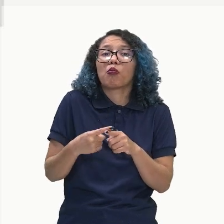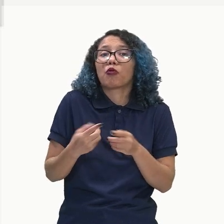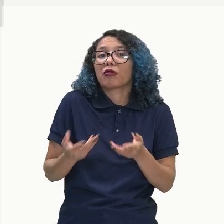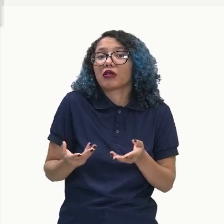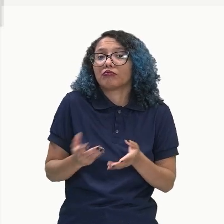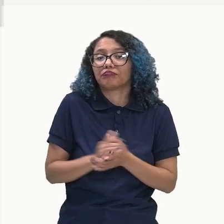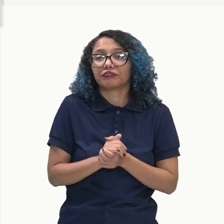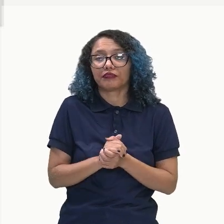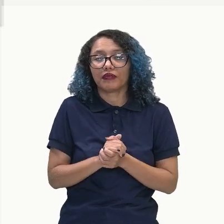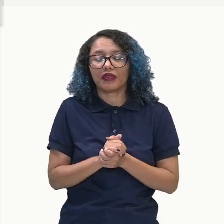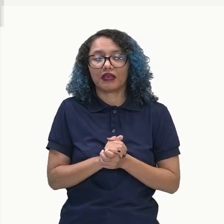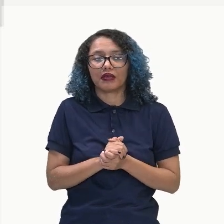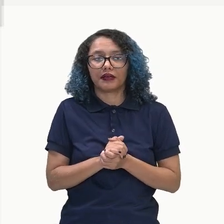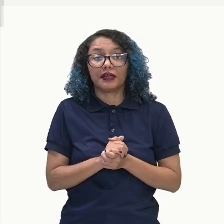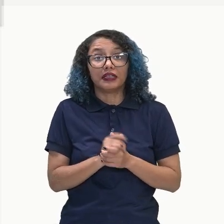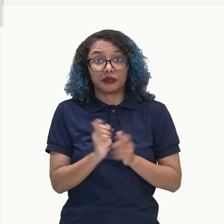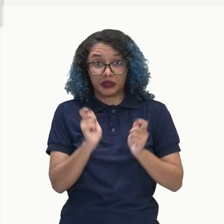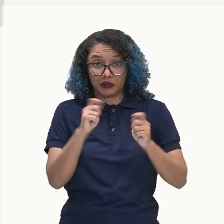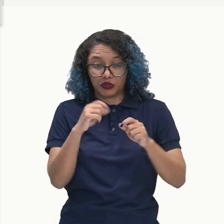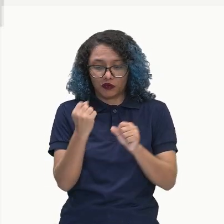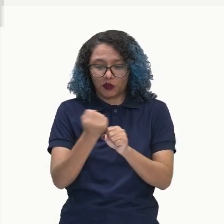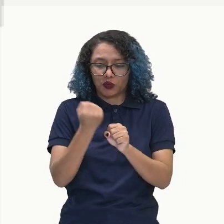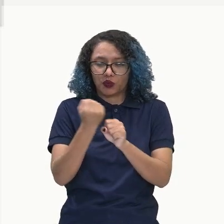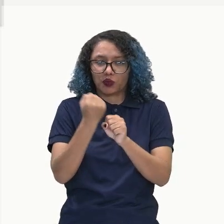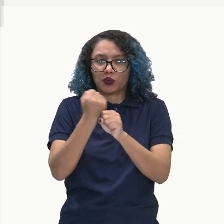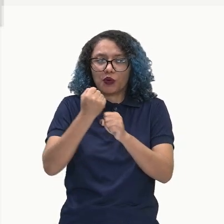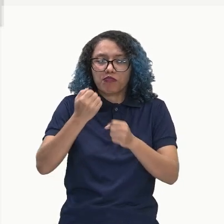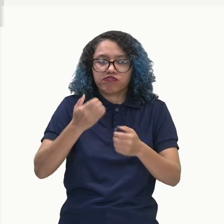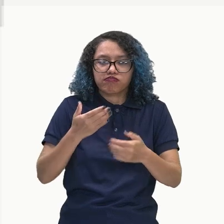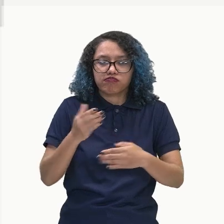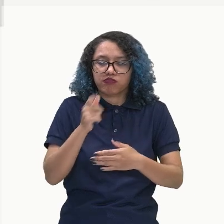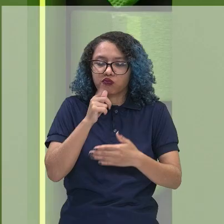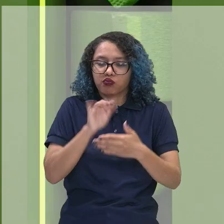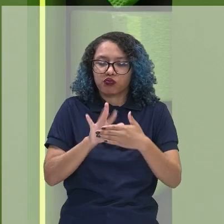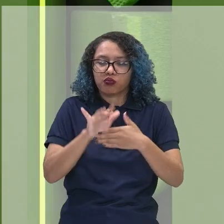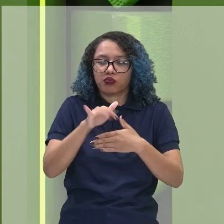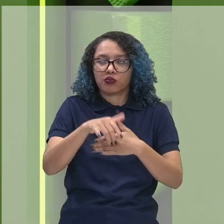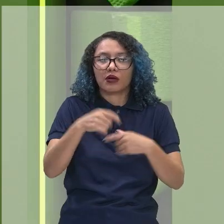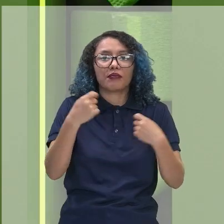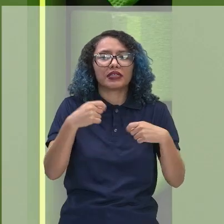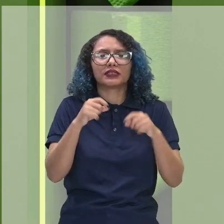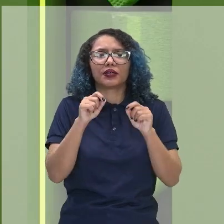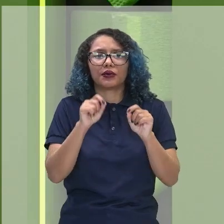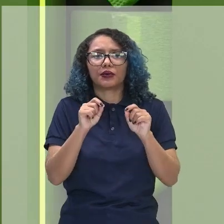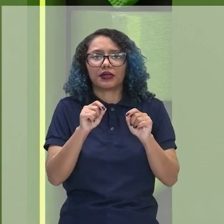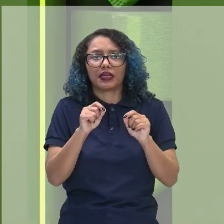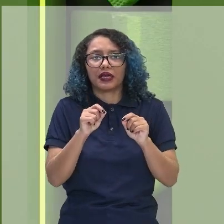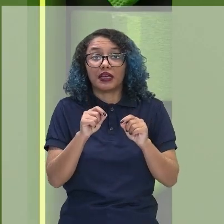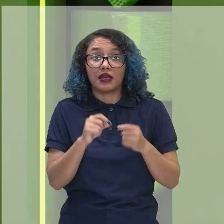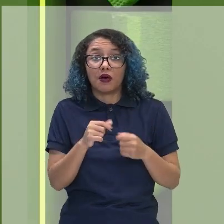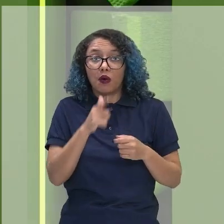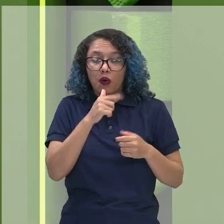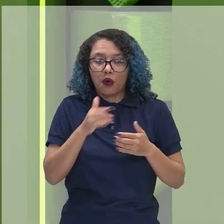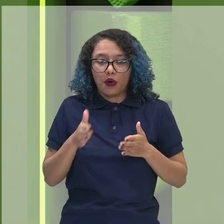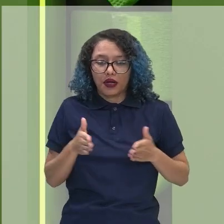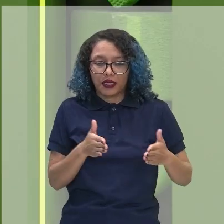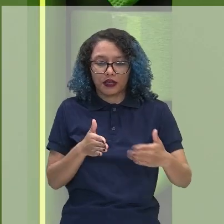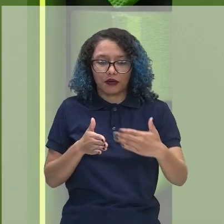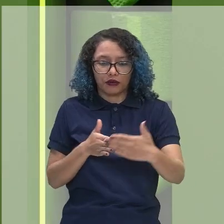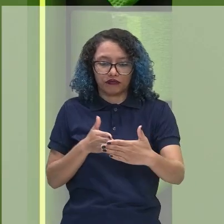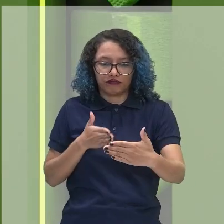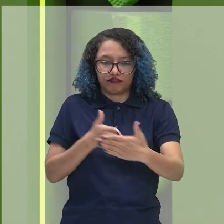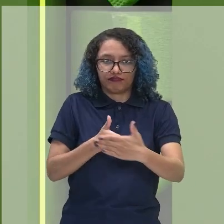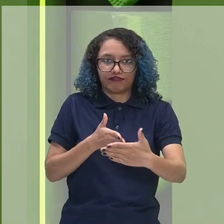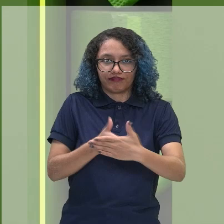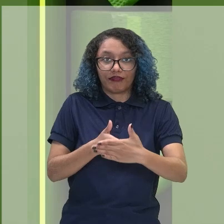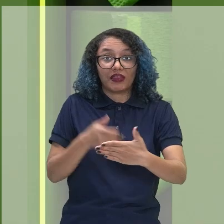para construir uma hidrelétrica, vai ser preciso aí bloquear a passagem do rio em algum momento, né,